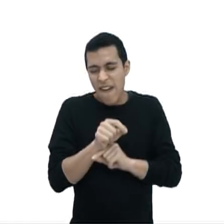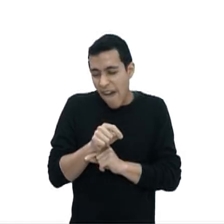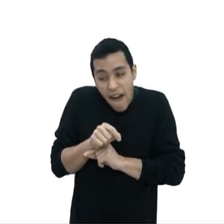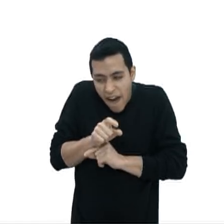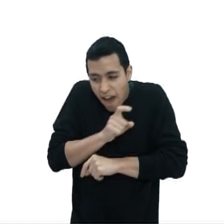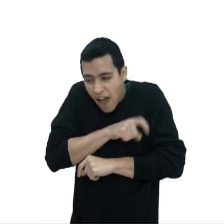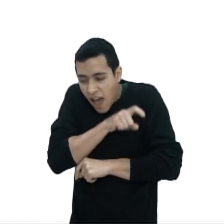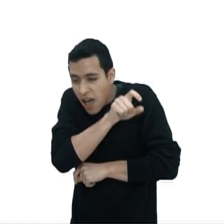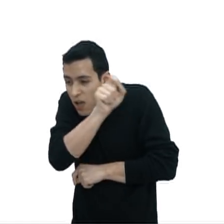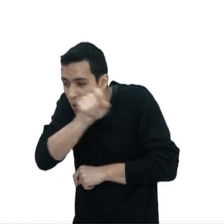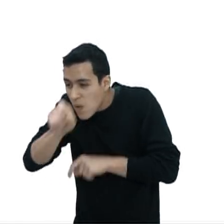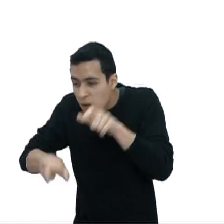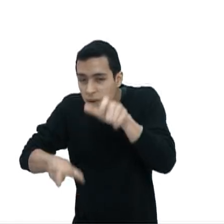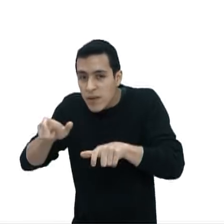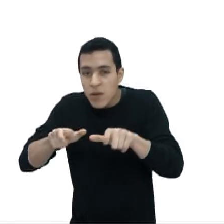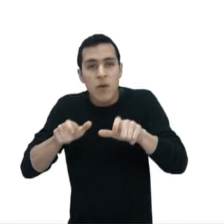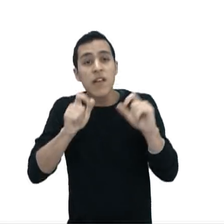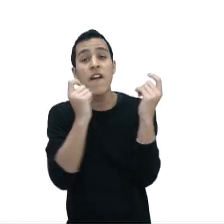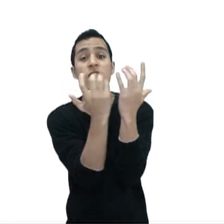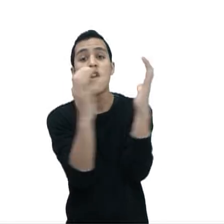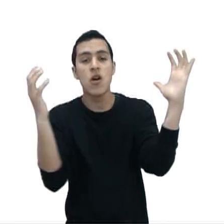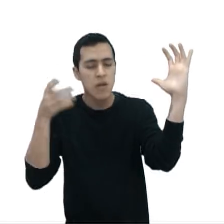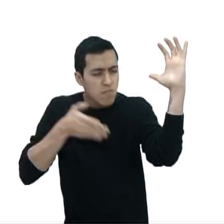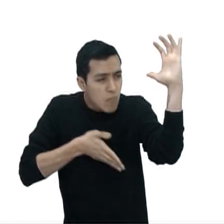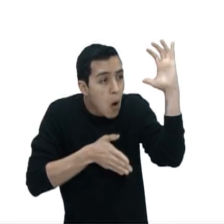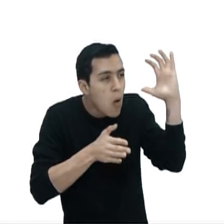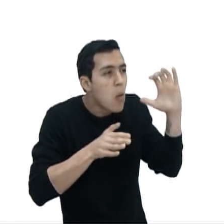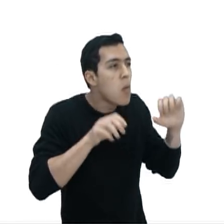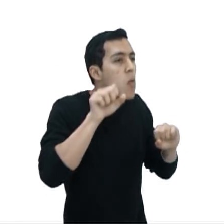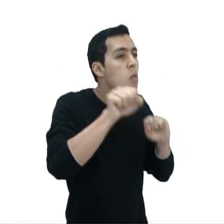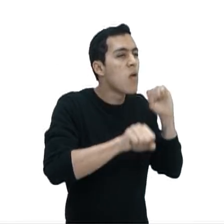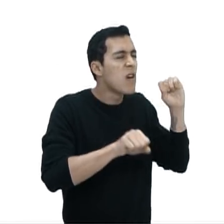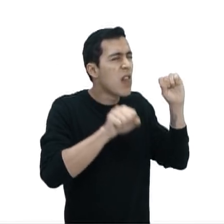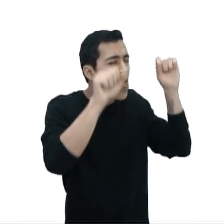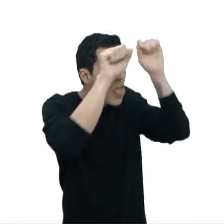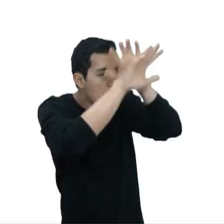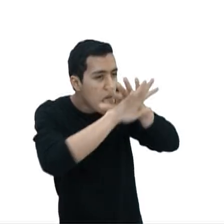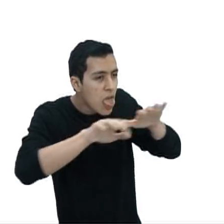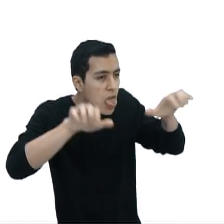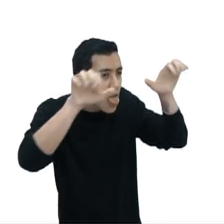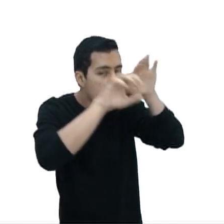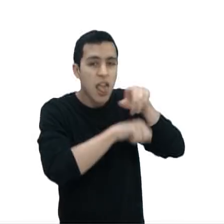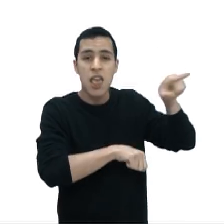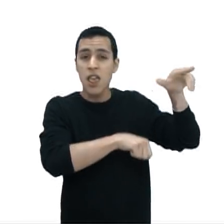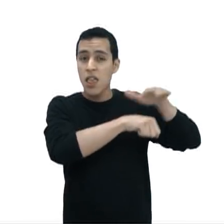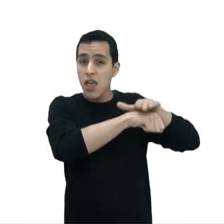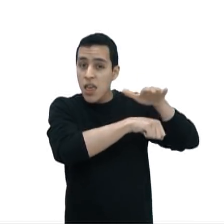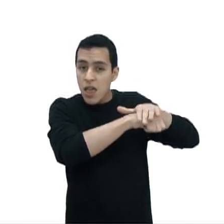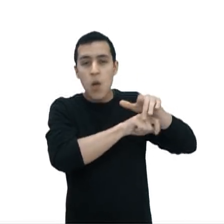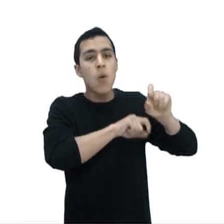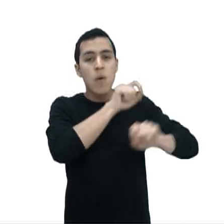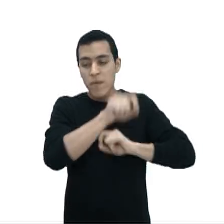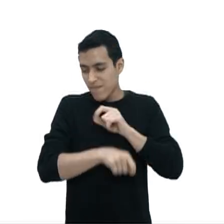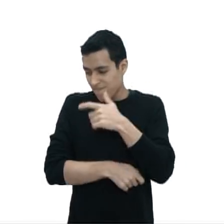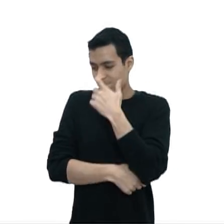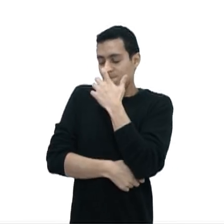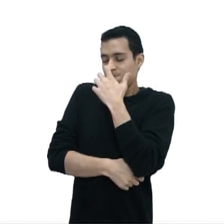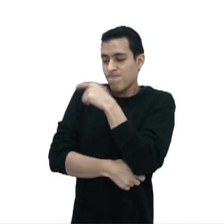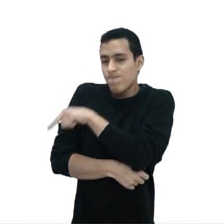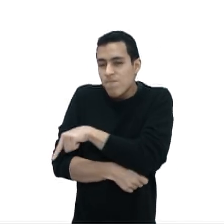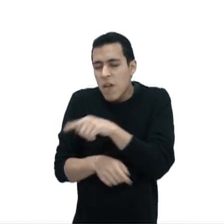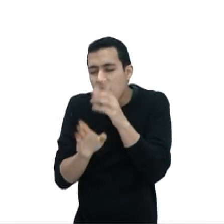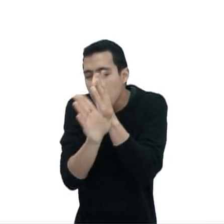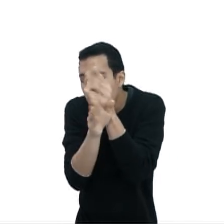peças naqueles que entram na floresta. Por meio de encantamentos e ilusões, ele deixa o visitante atordoado